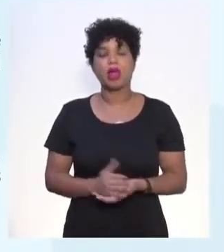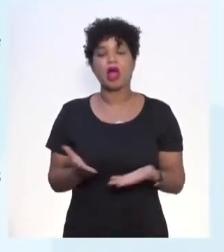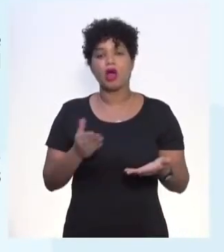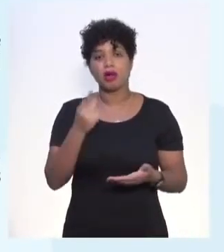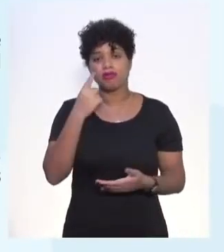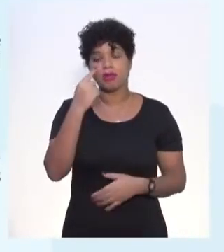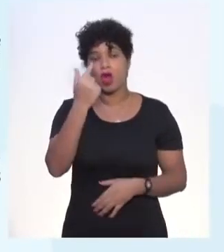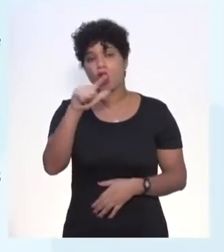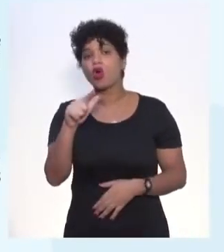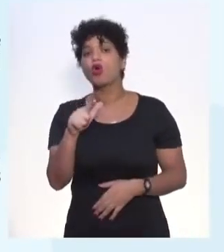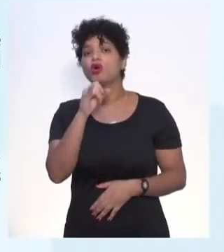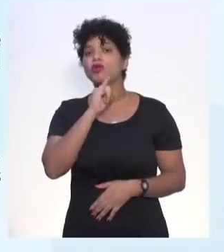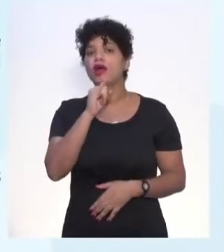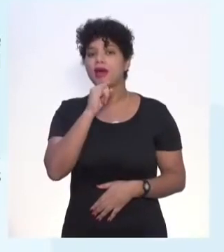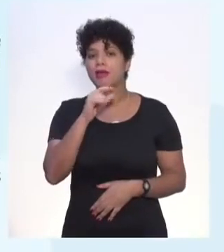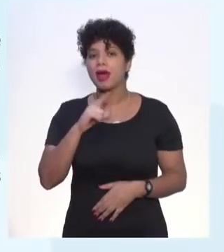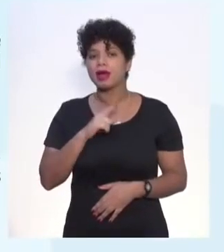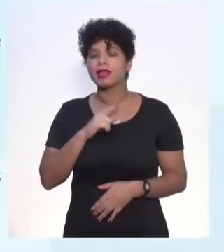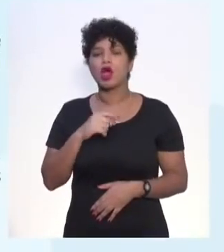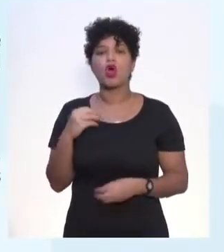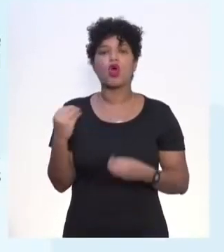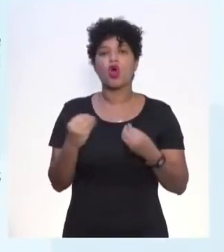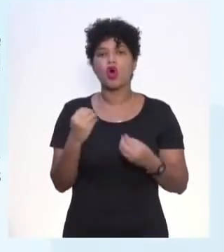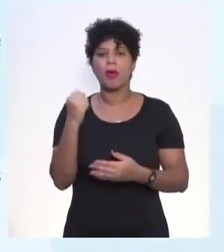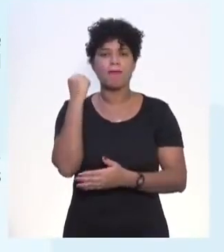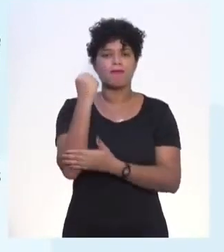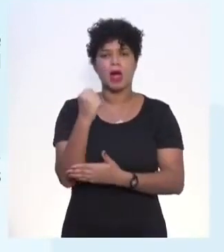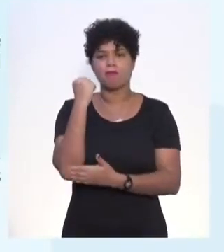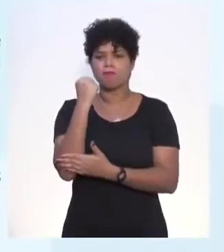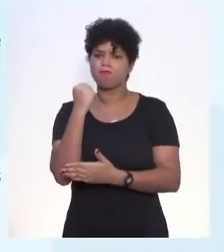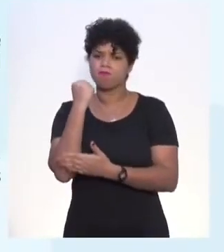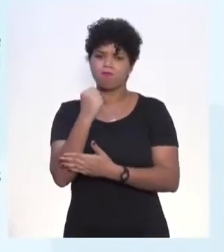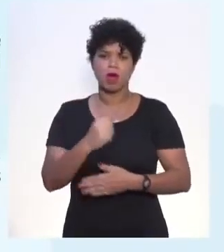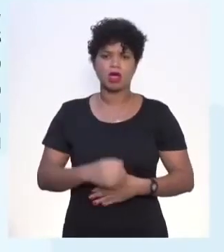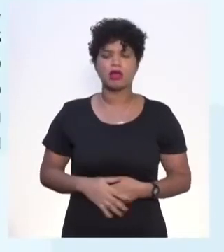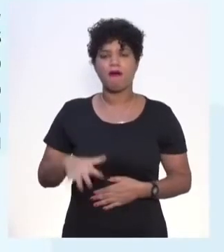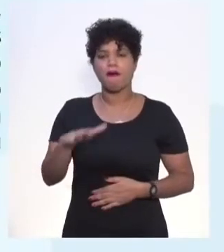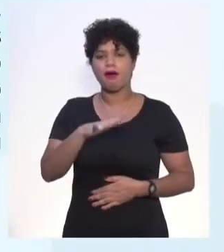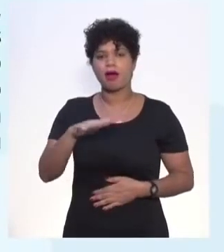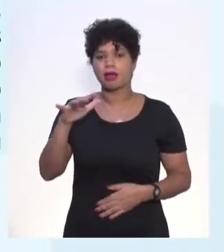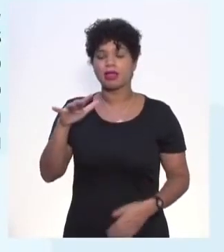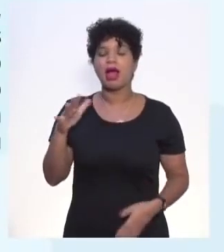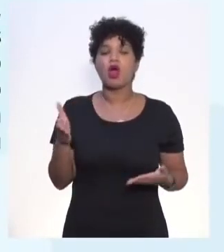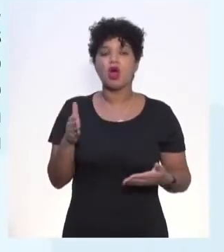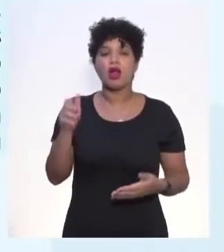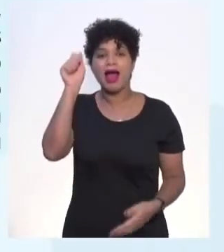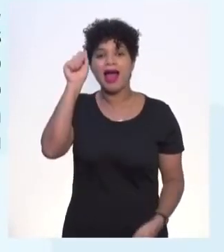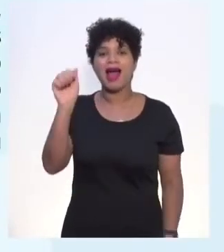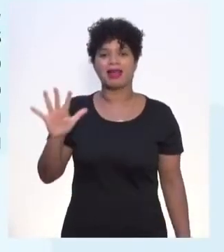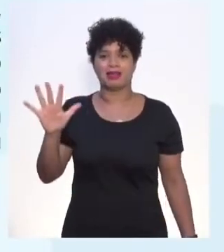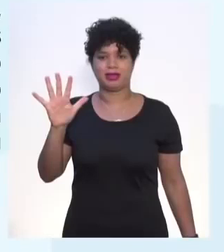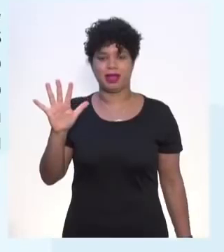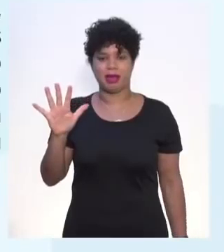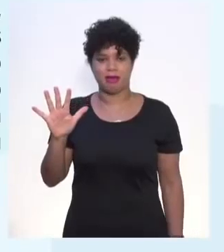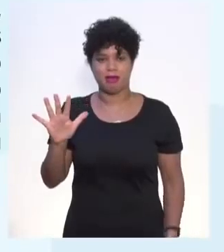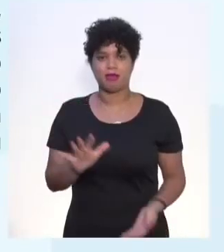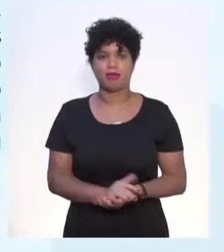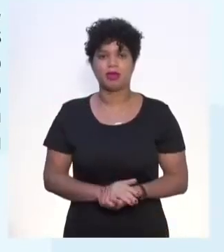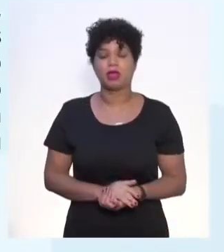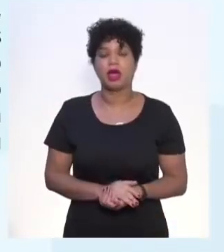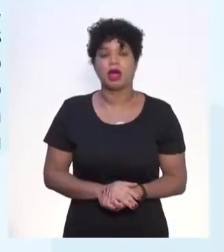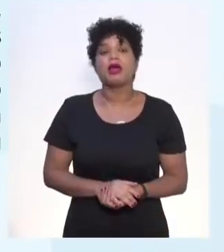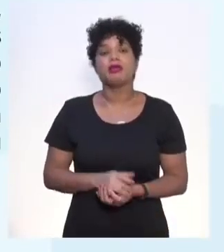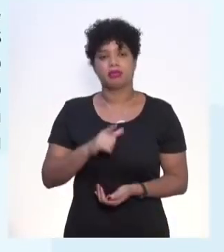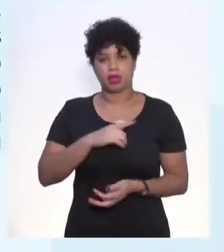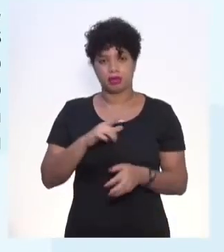exemplos aí, né, de resistência, dessa vez na Ásia. Então, olha só, na Ásia,